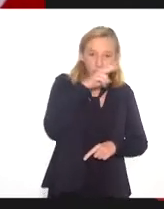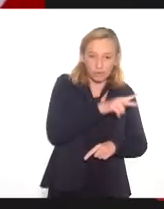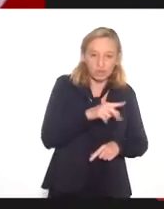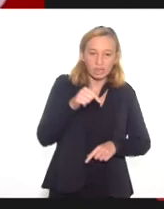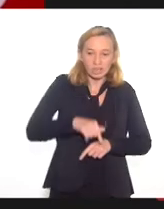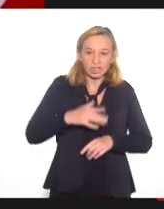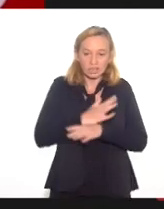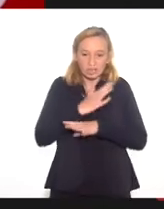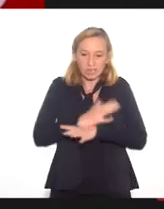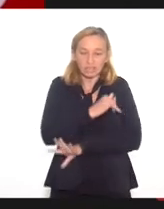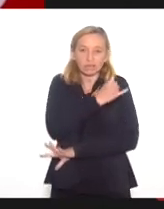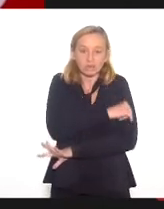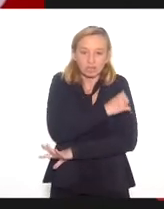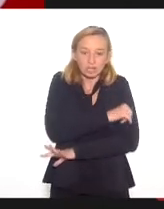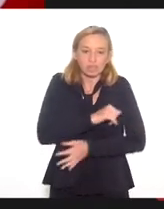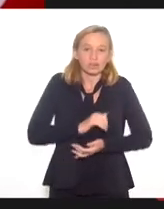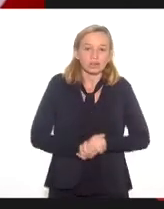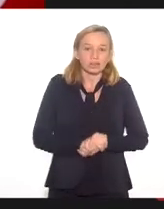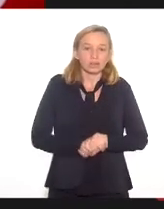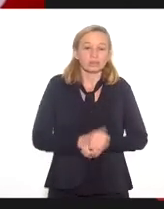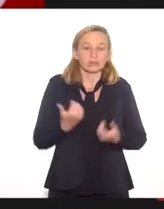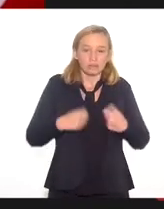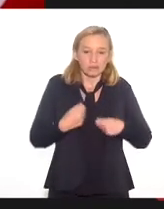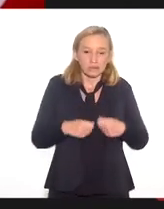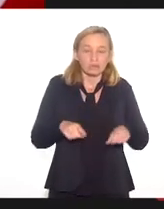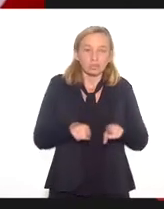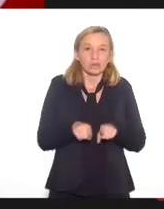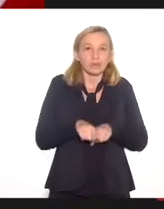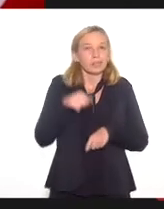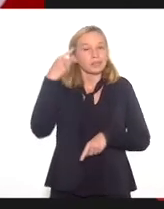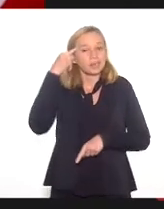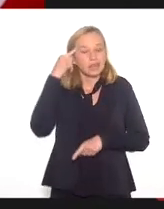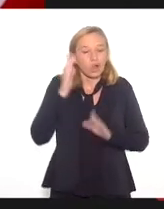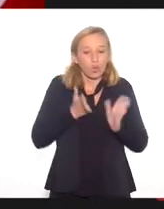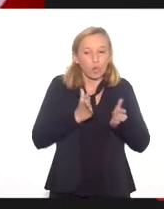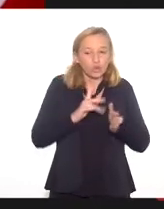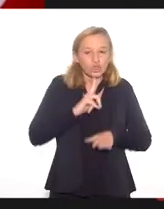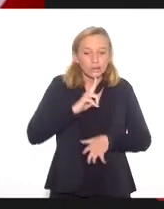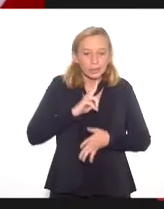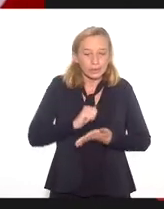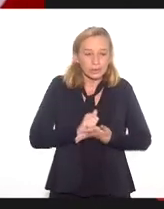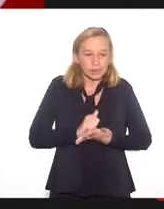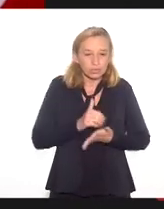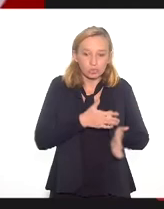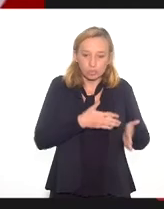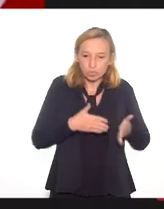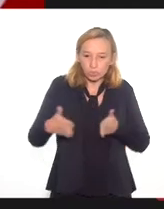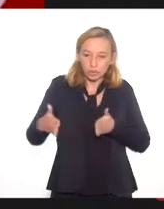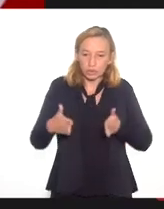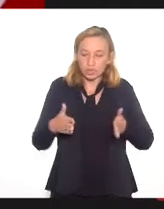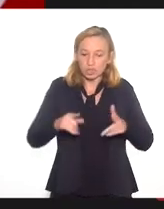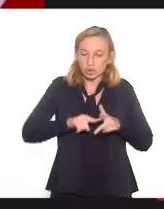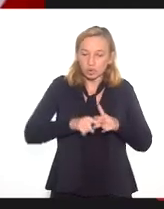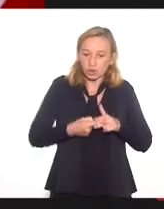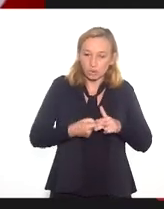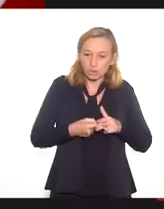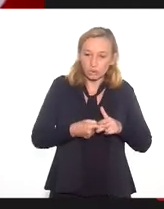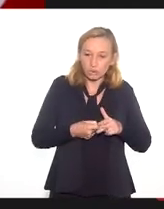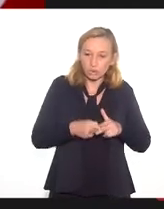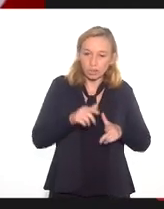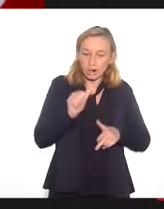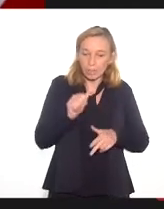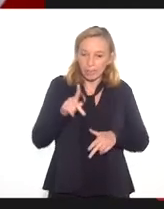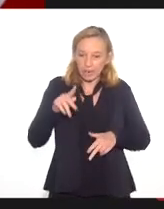aqui na cidade do Rio de Janeiro é preciso pensar né hoje a gente tem aí num processo de regulamentação a